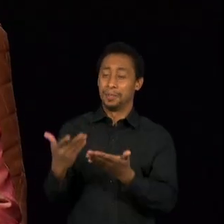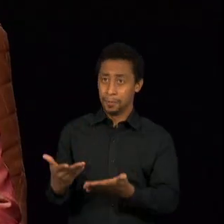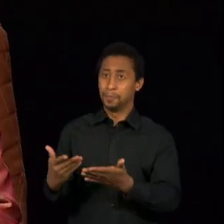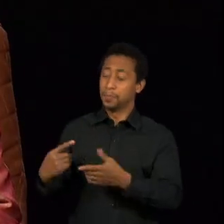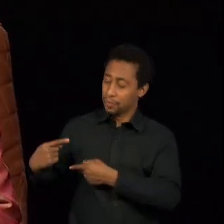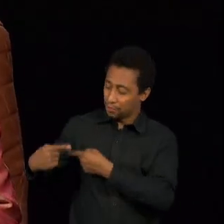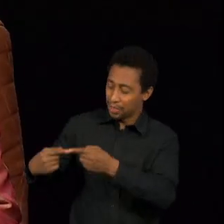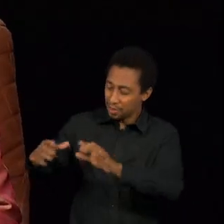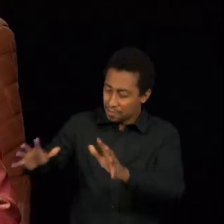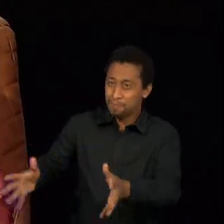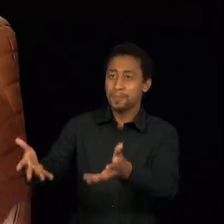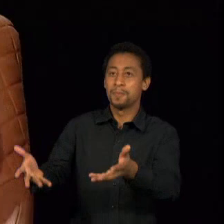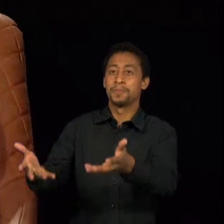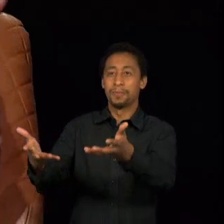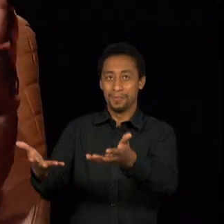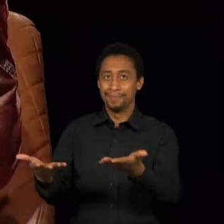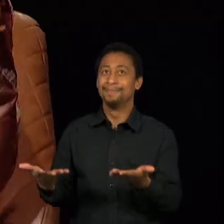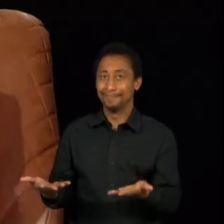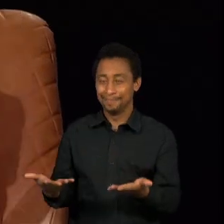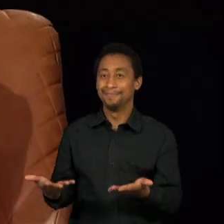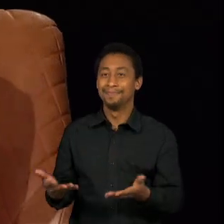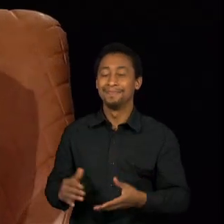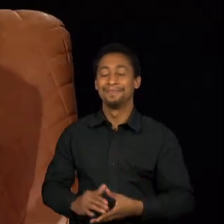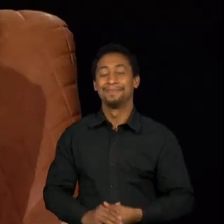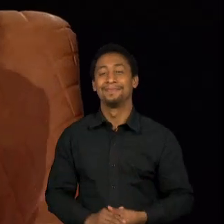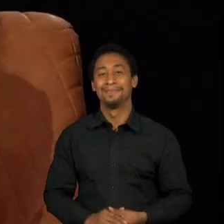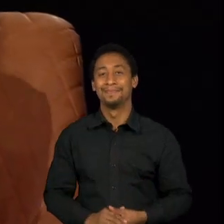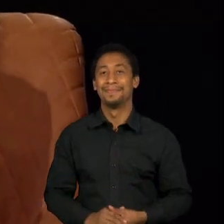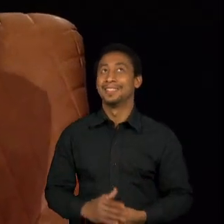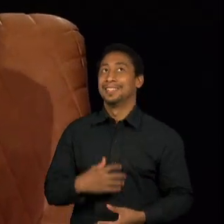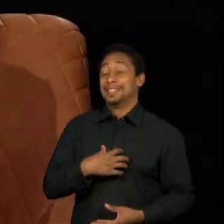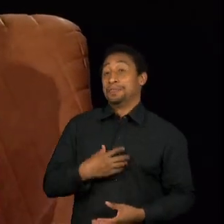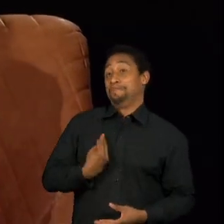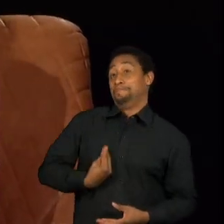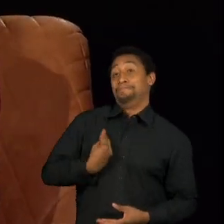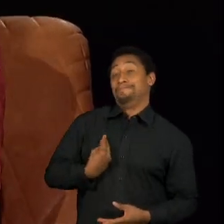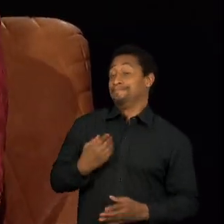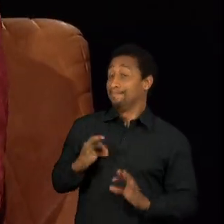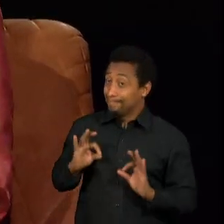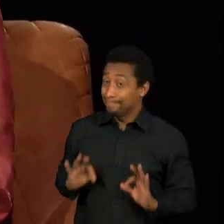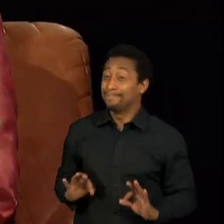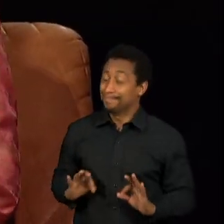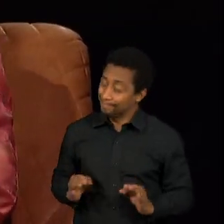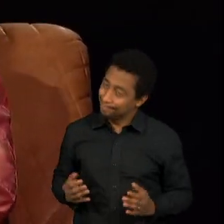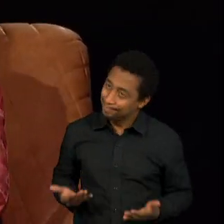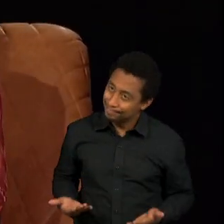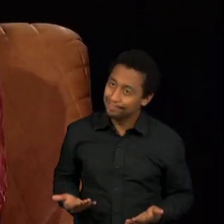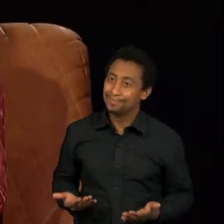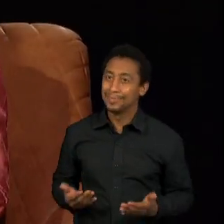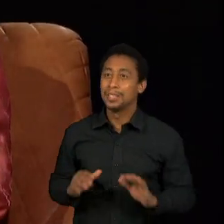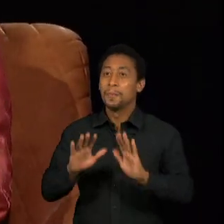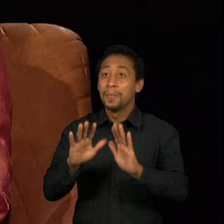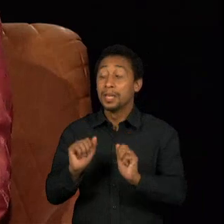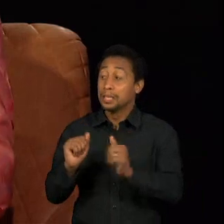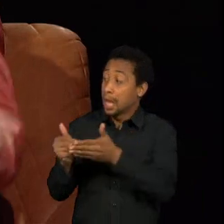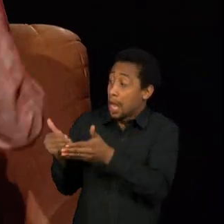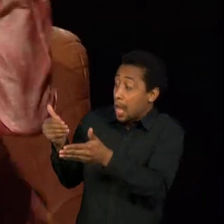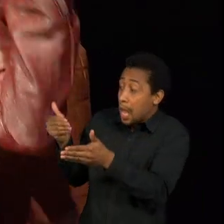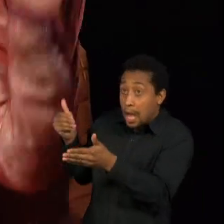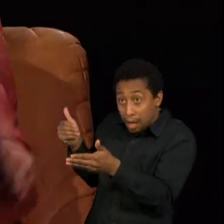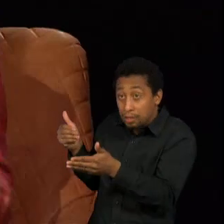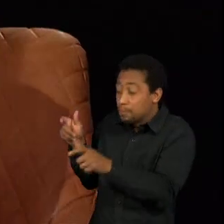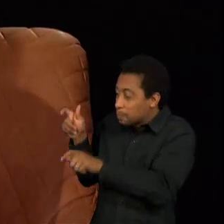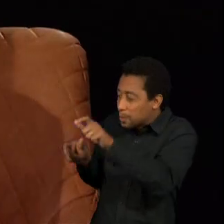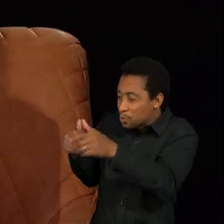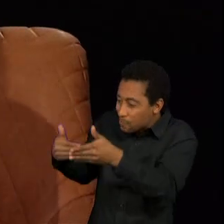geração... Muita porrada. Foi de sobrevivência mesmo, não é? Mas quem veio aí é maravilhoso,